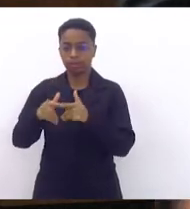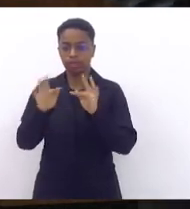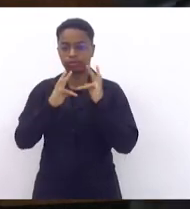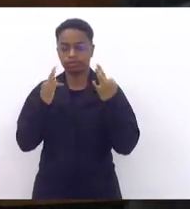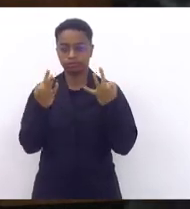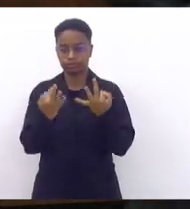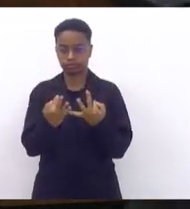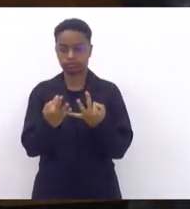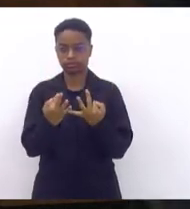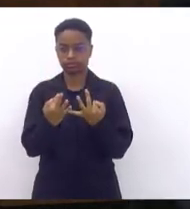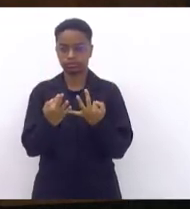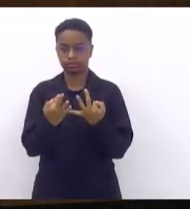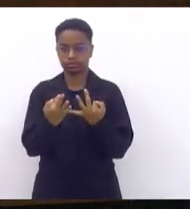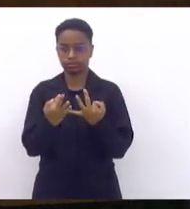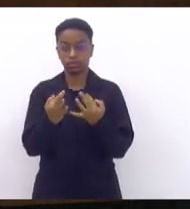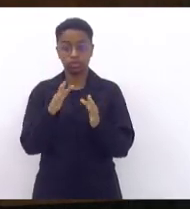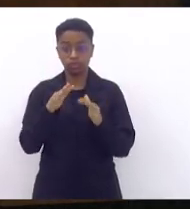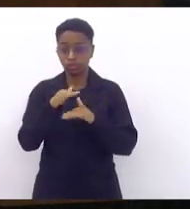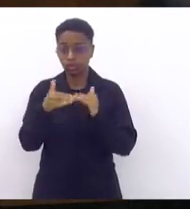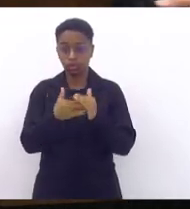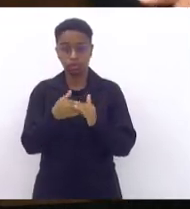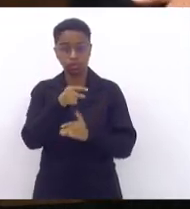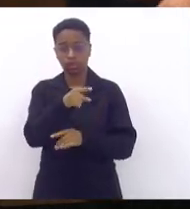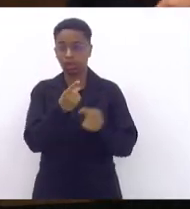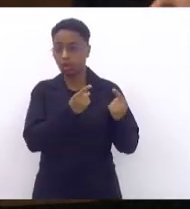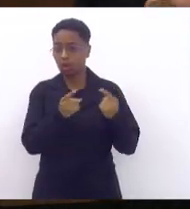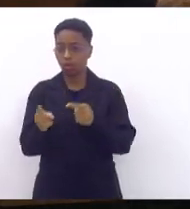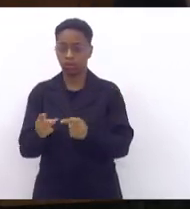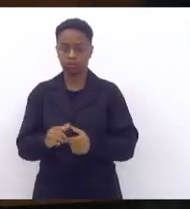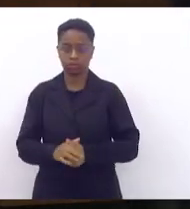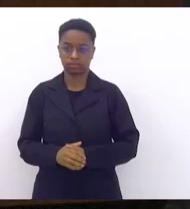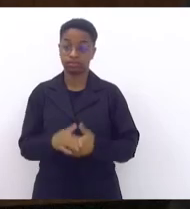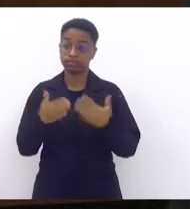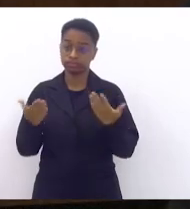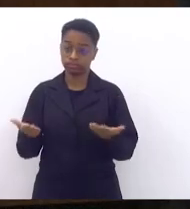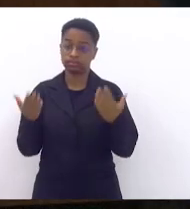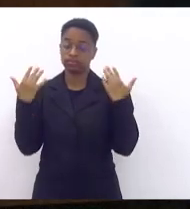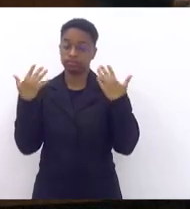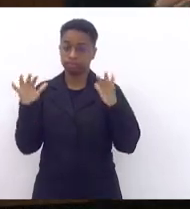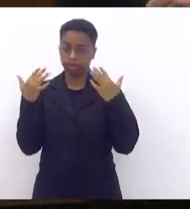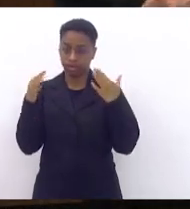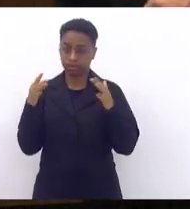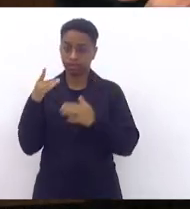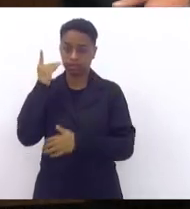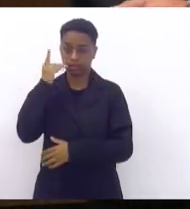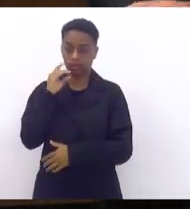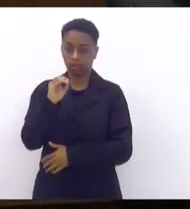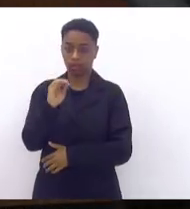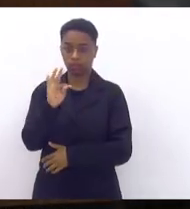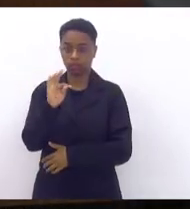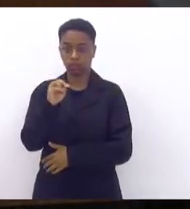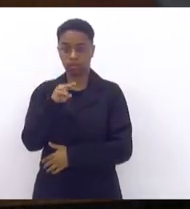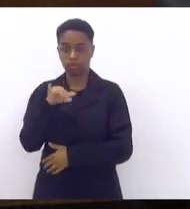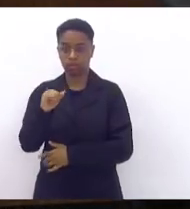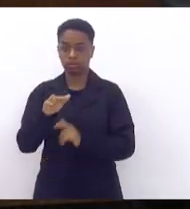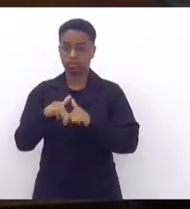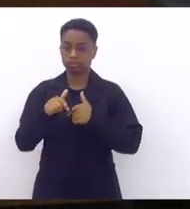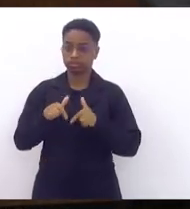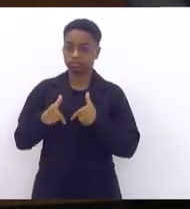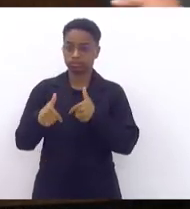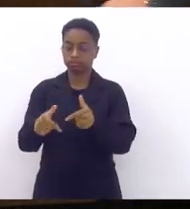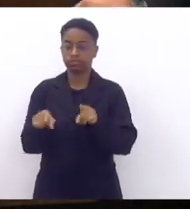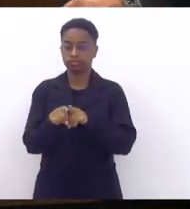famílias, tudo eles são contra. Então, parabenizar o deputado Ottoni pela iniciativa,